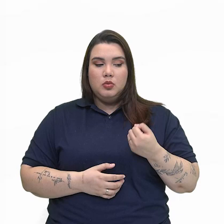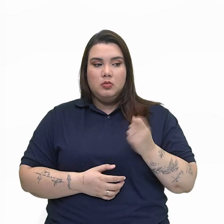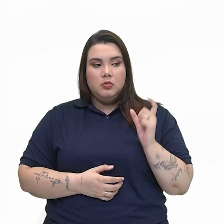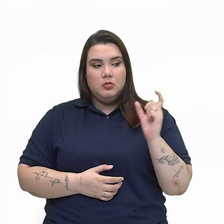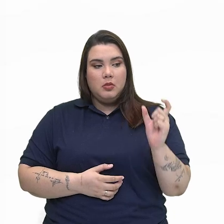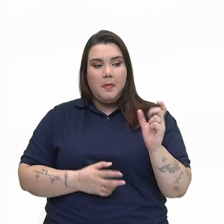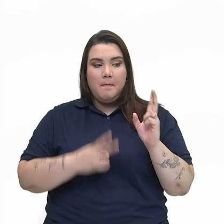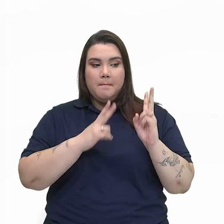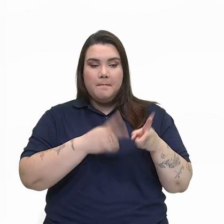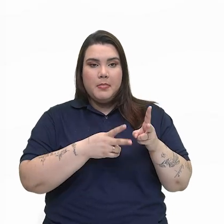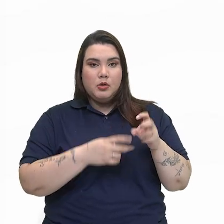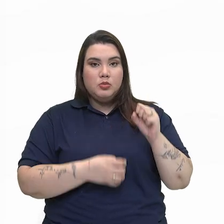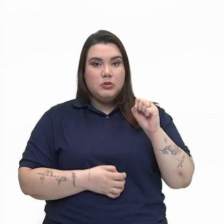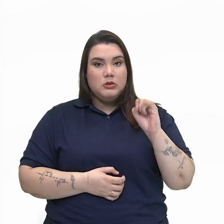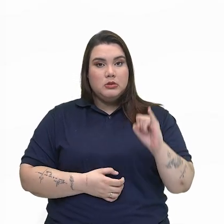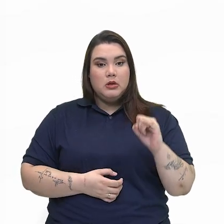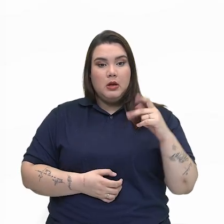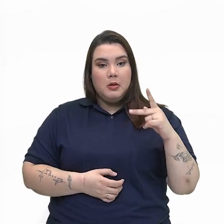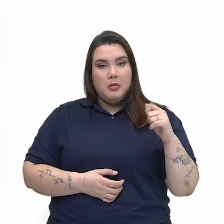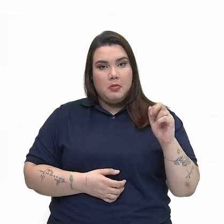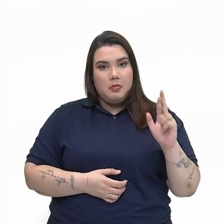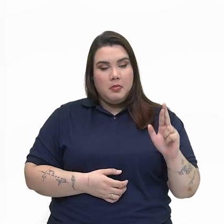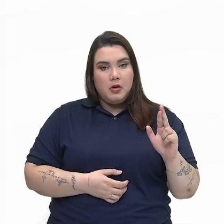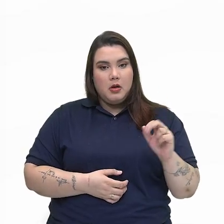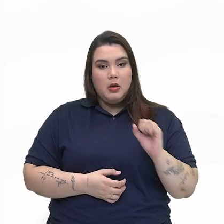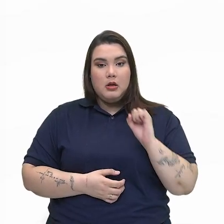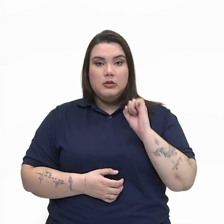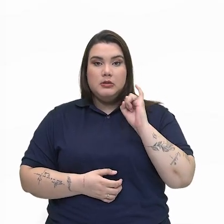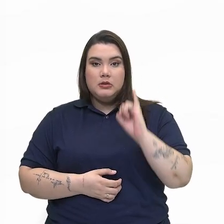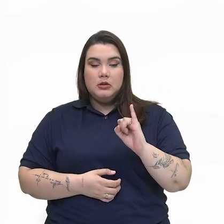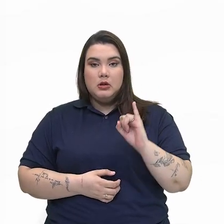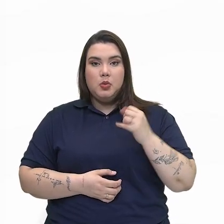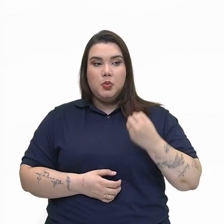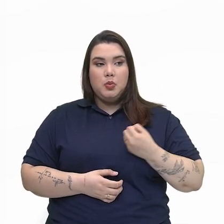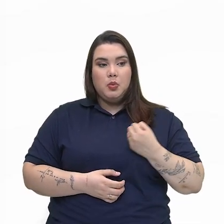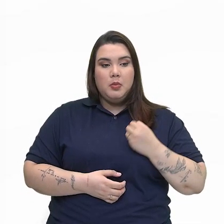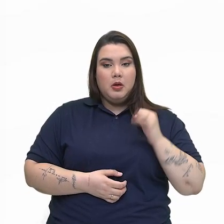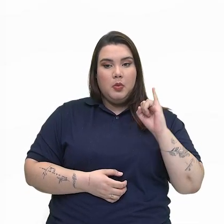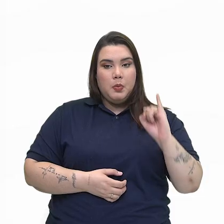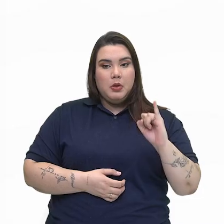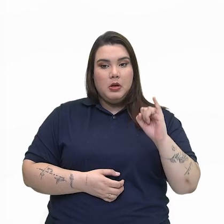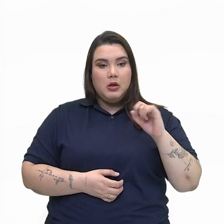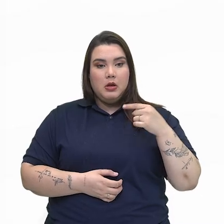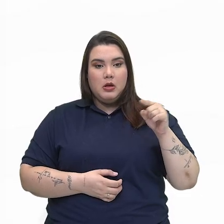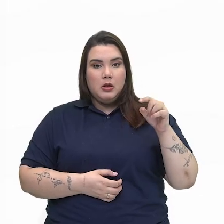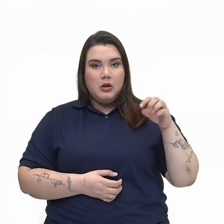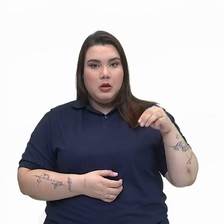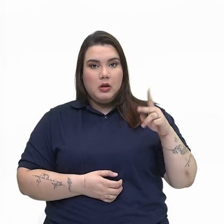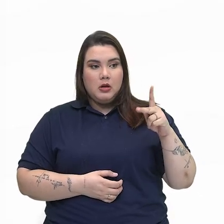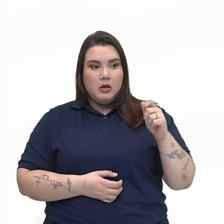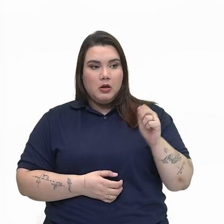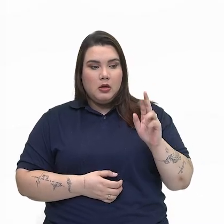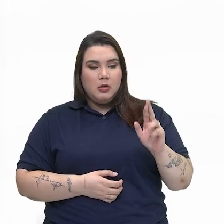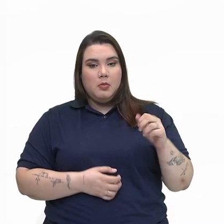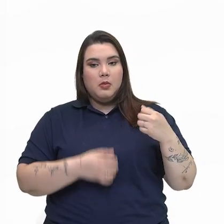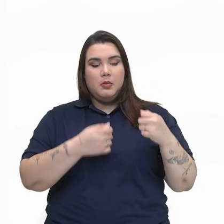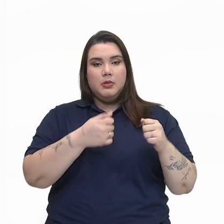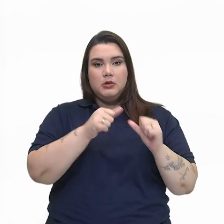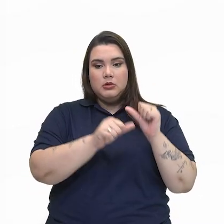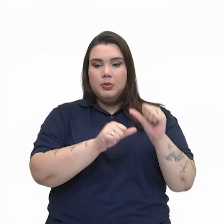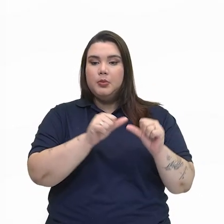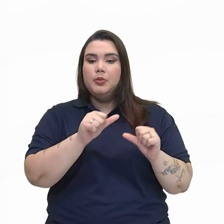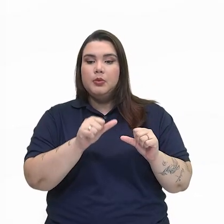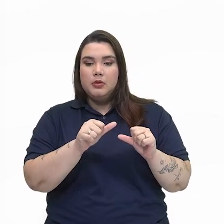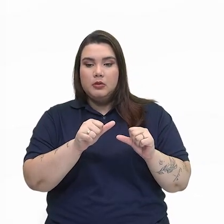se for par e aumentado em uma unidade se for ímpar. Então, temos que prestar